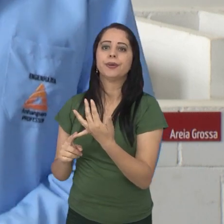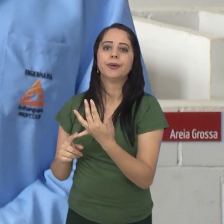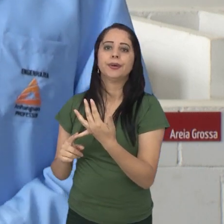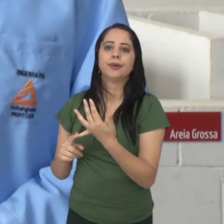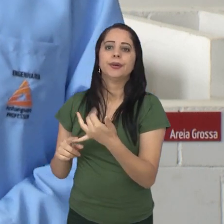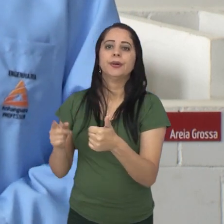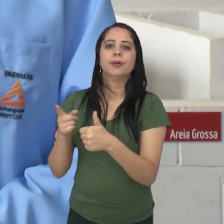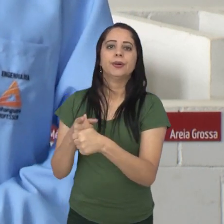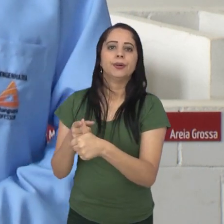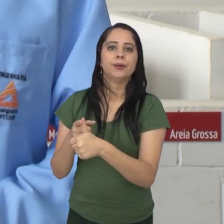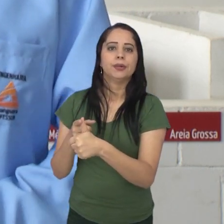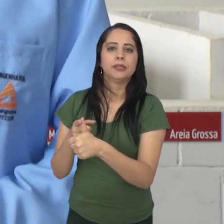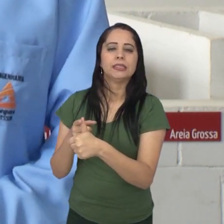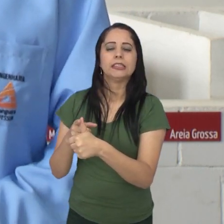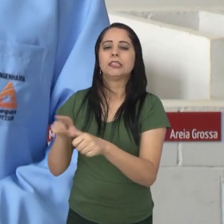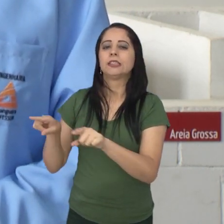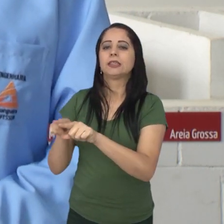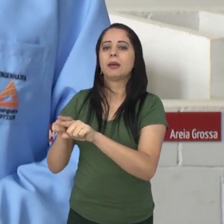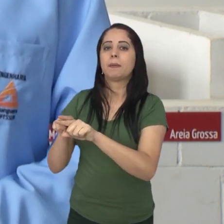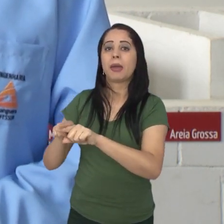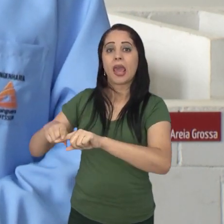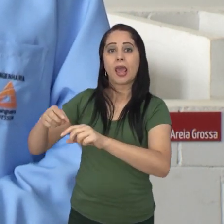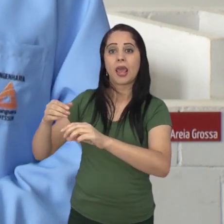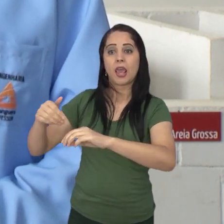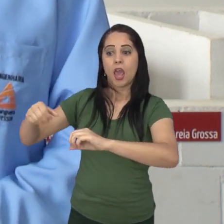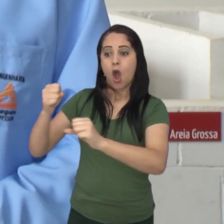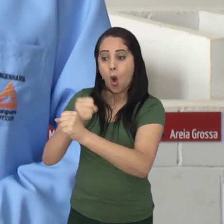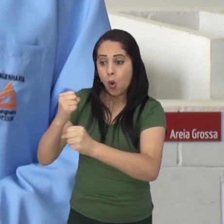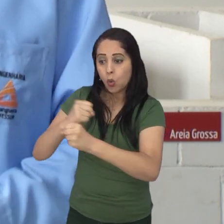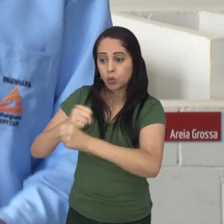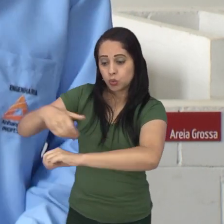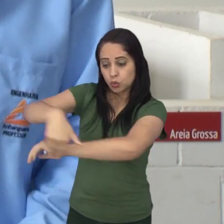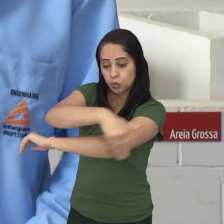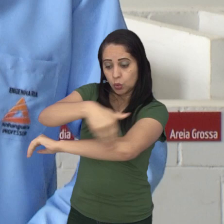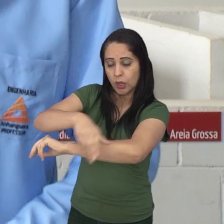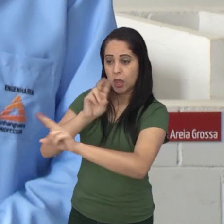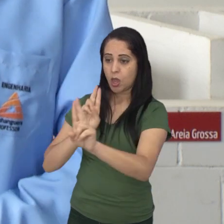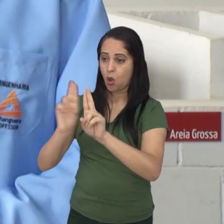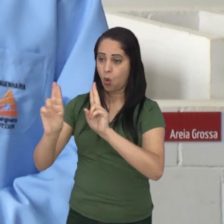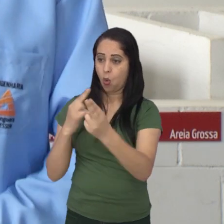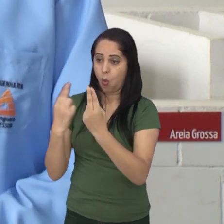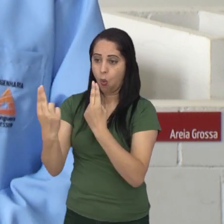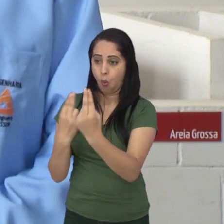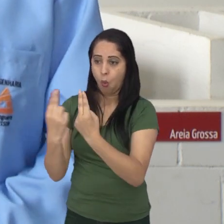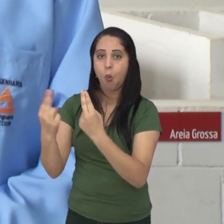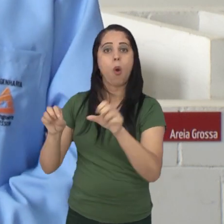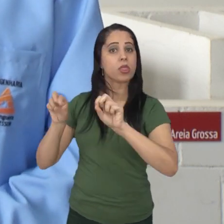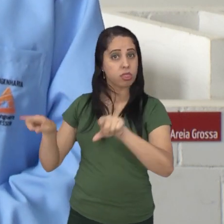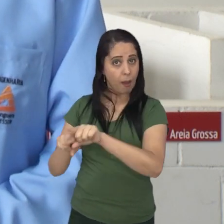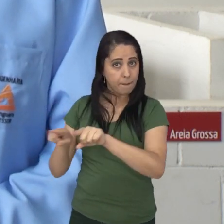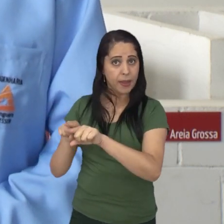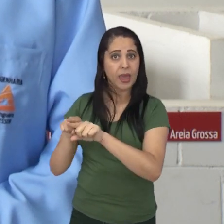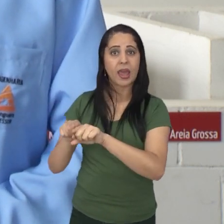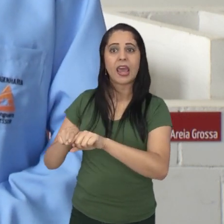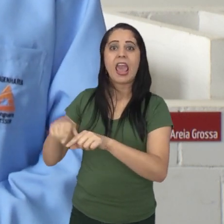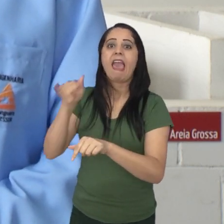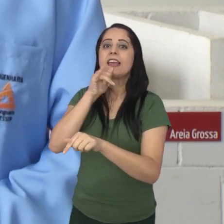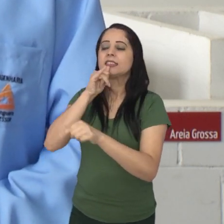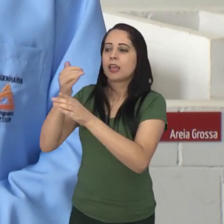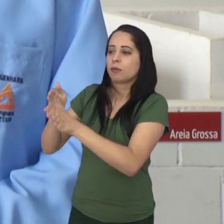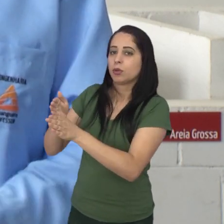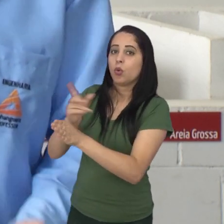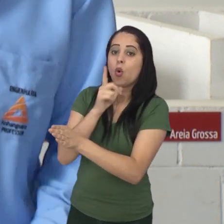arquitetônico, a gente consegue também trabalhar com obras rodoviárias, que também é muito importante,